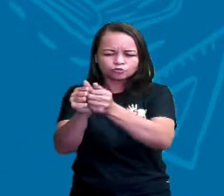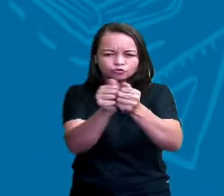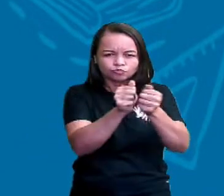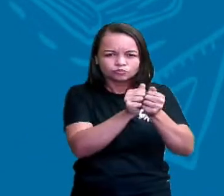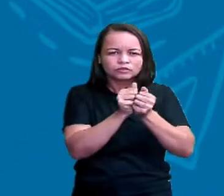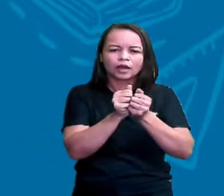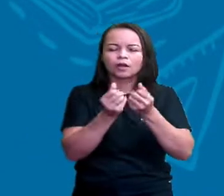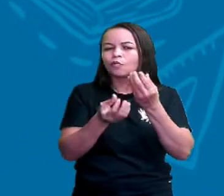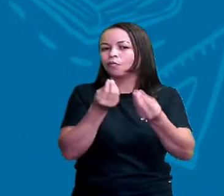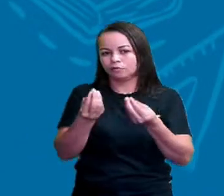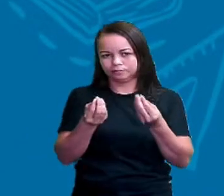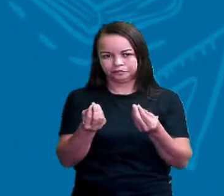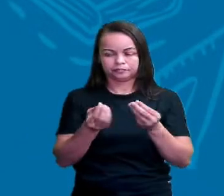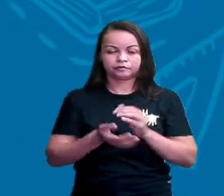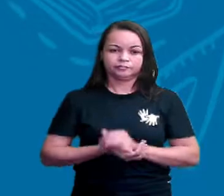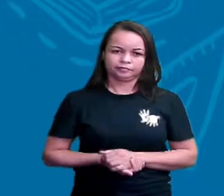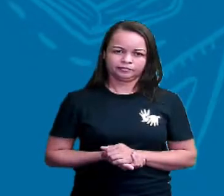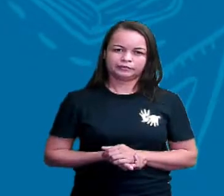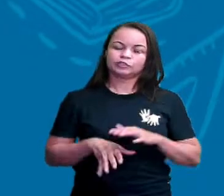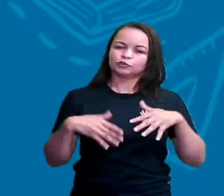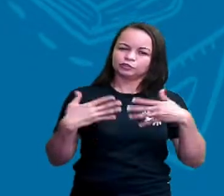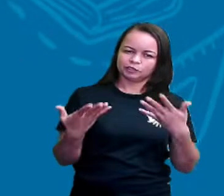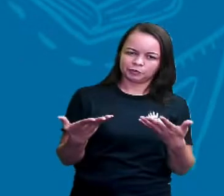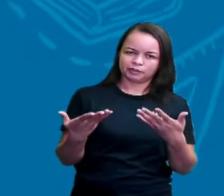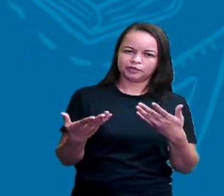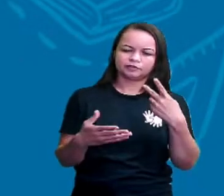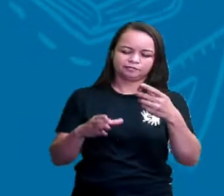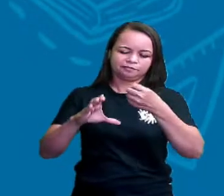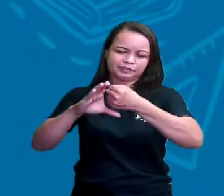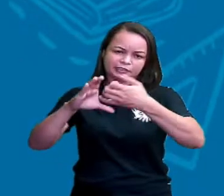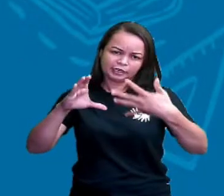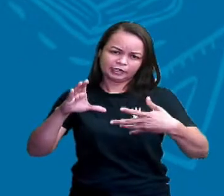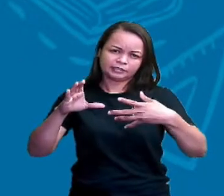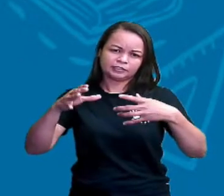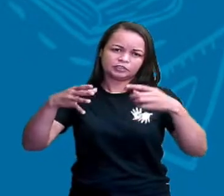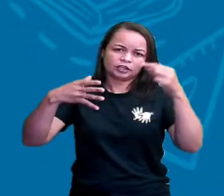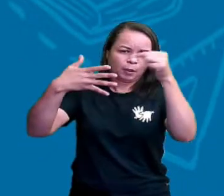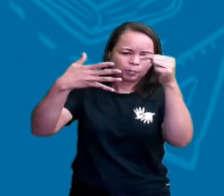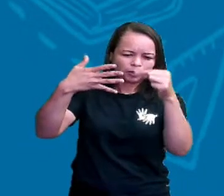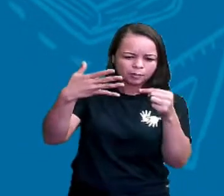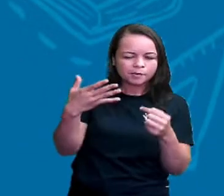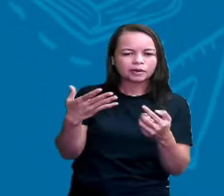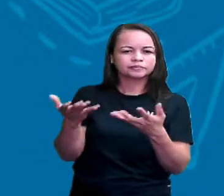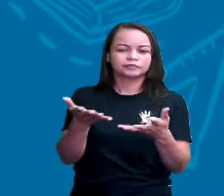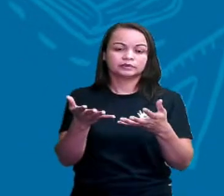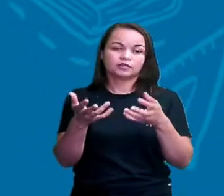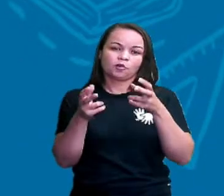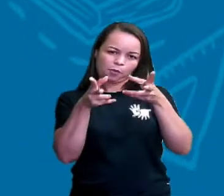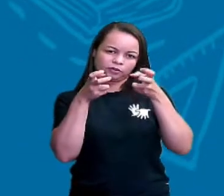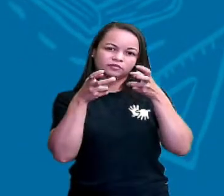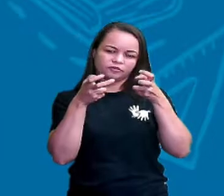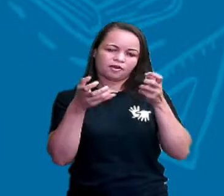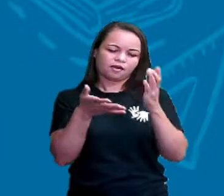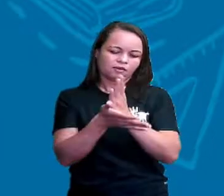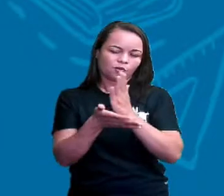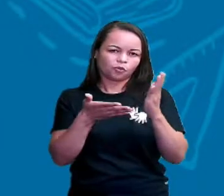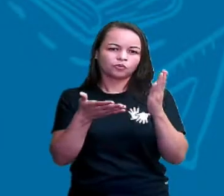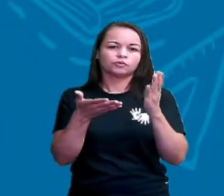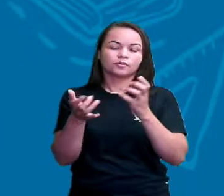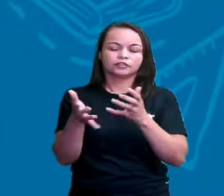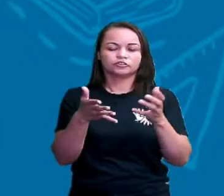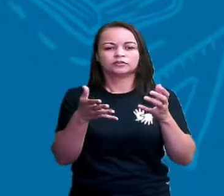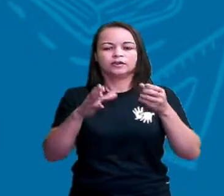animais? Justamente através das suas características. A gente vai observar algumas características que alguns